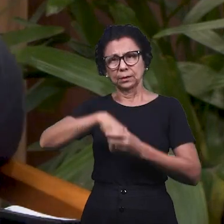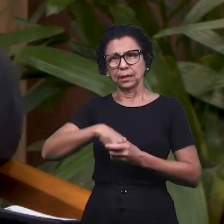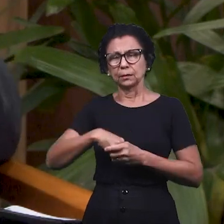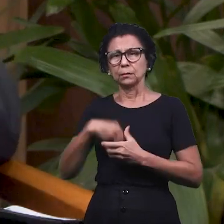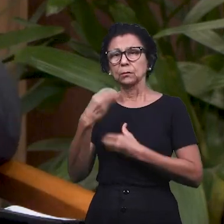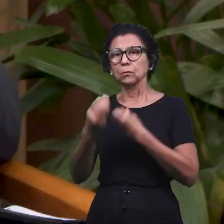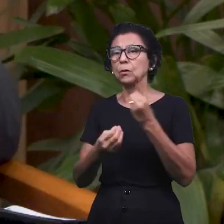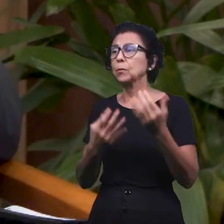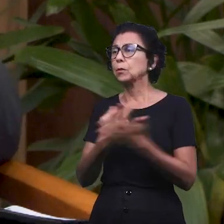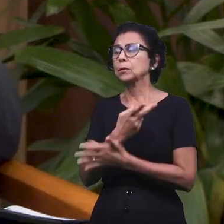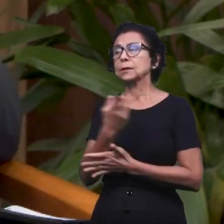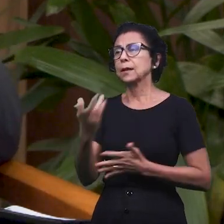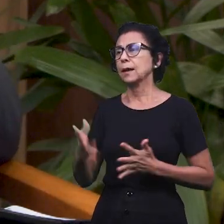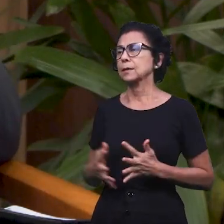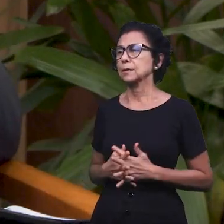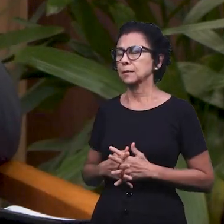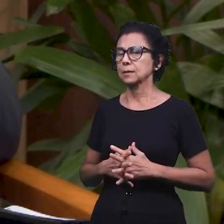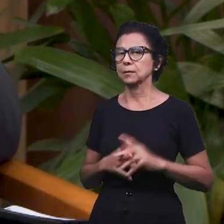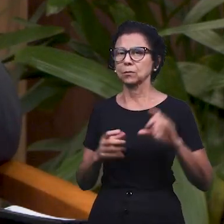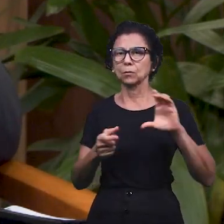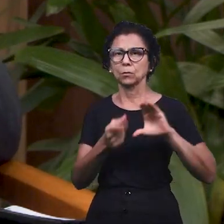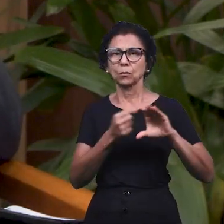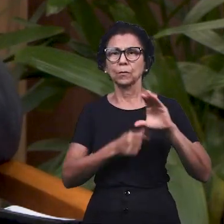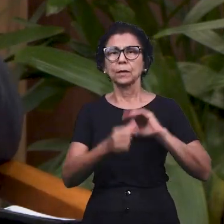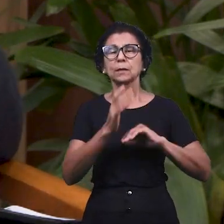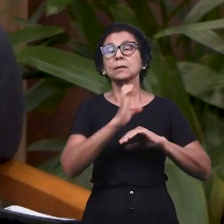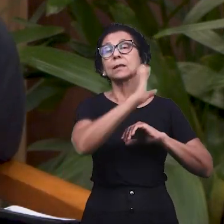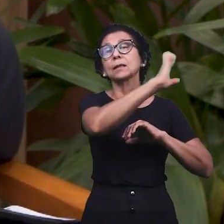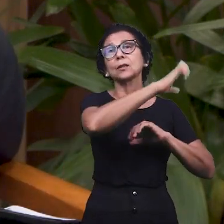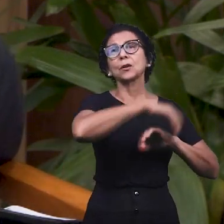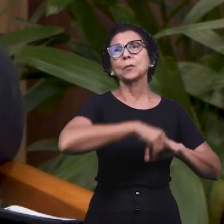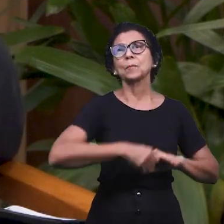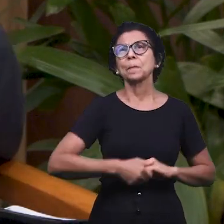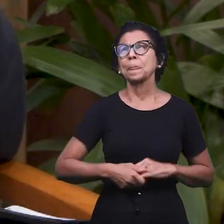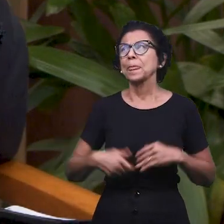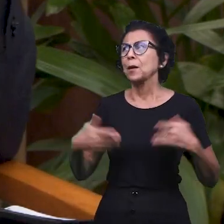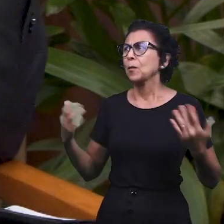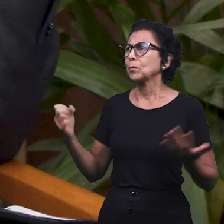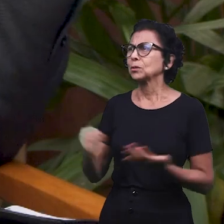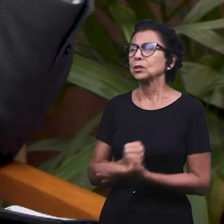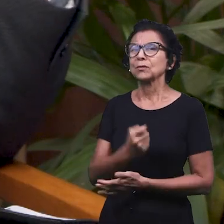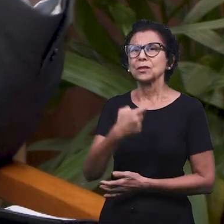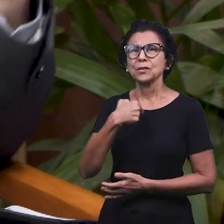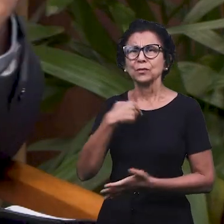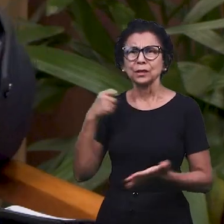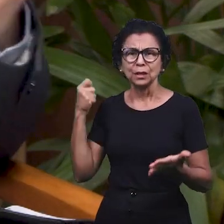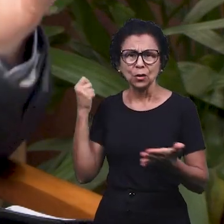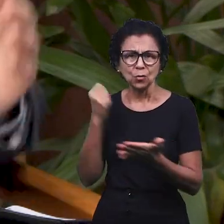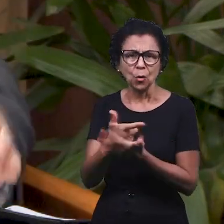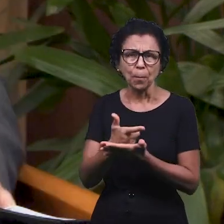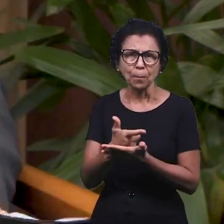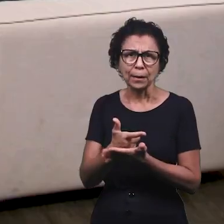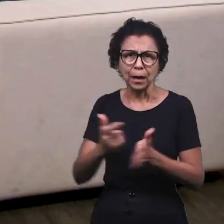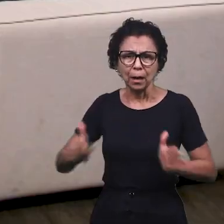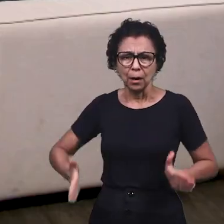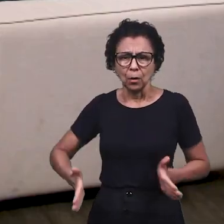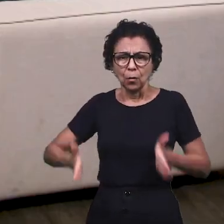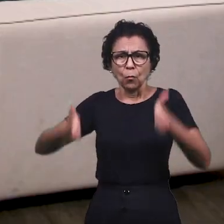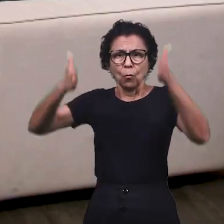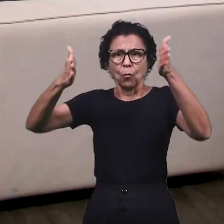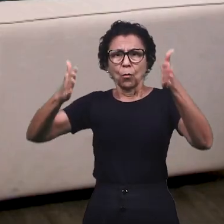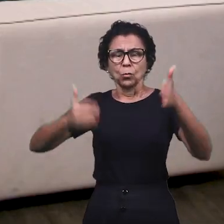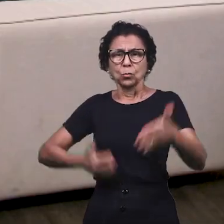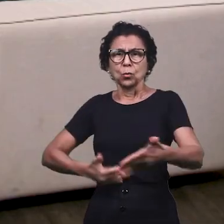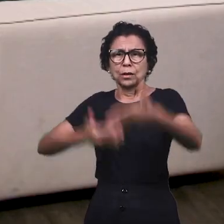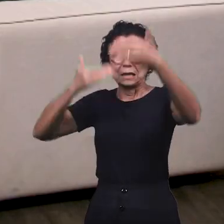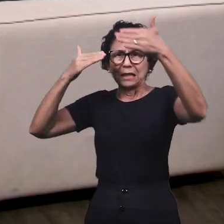tal. Como é que se dá isso para o comércio exterior? Só para ele não pensar assim, eu tenho que comprar um container de produto, né? Exatamente.